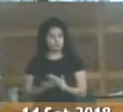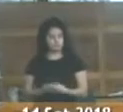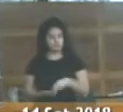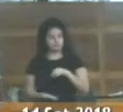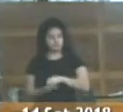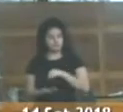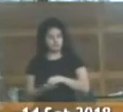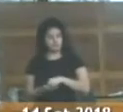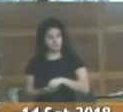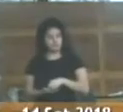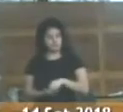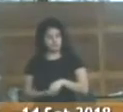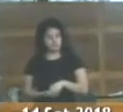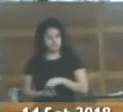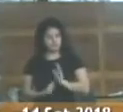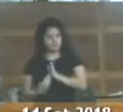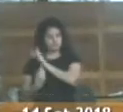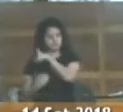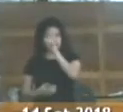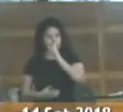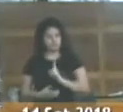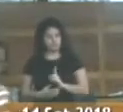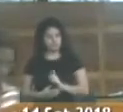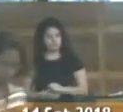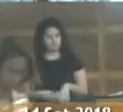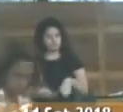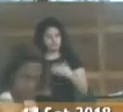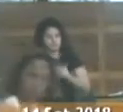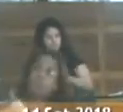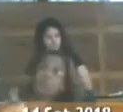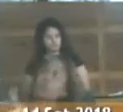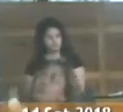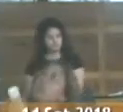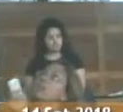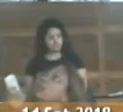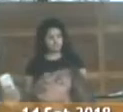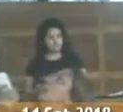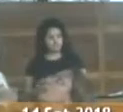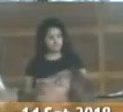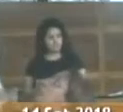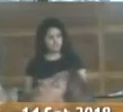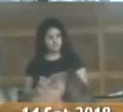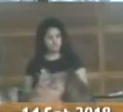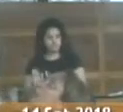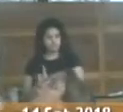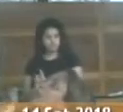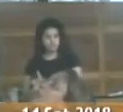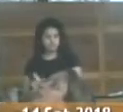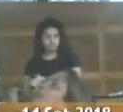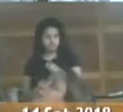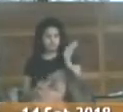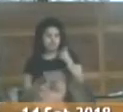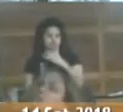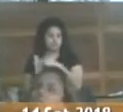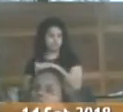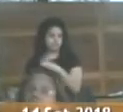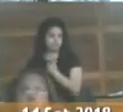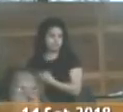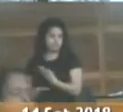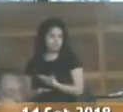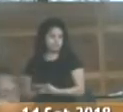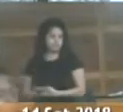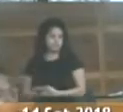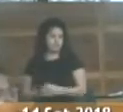de assistente de direção, secretário escolar, auxiliar de biblioteca, pedagoga,